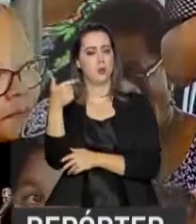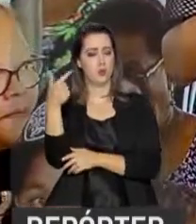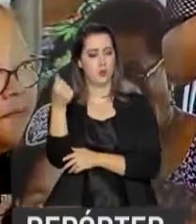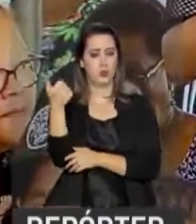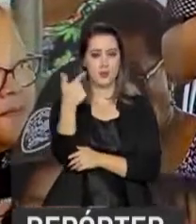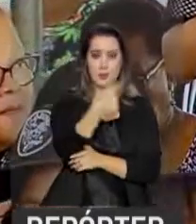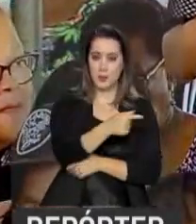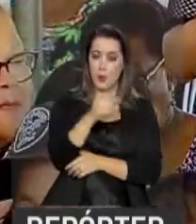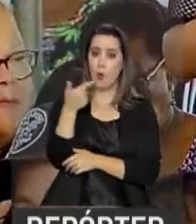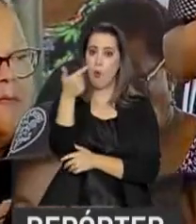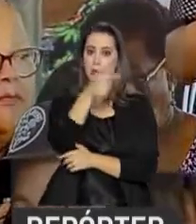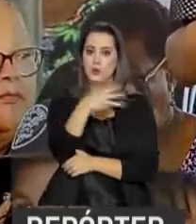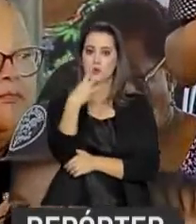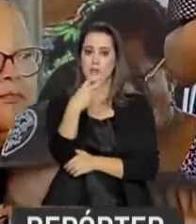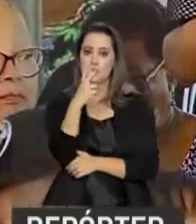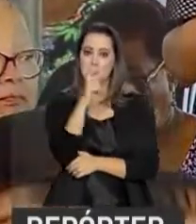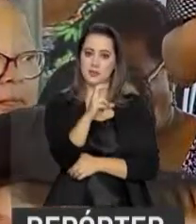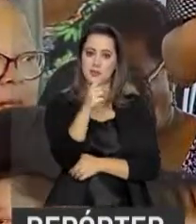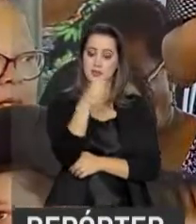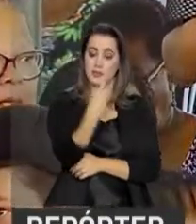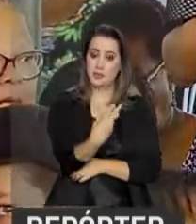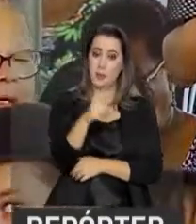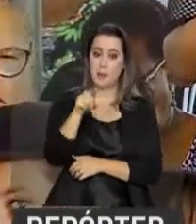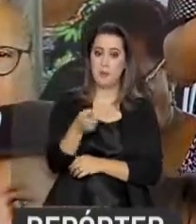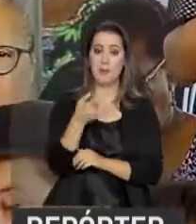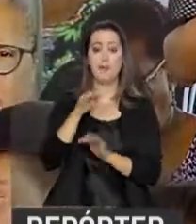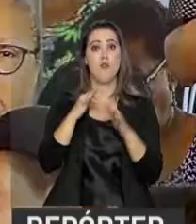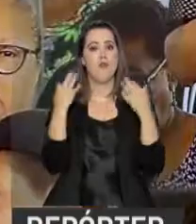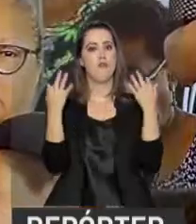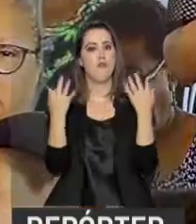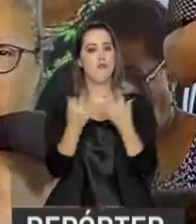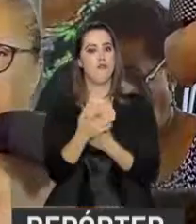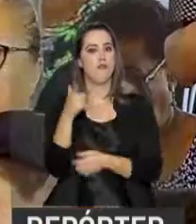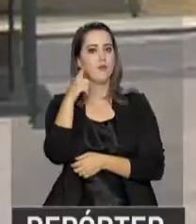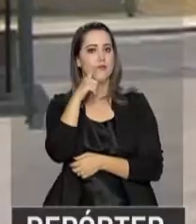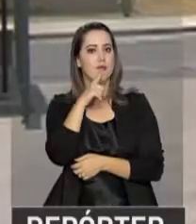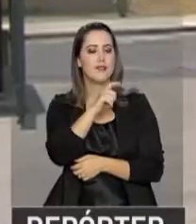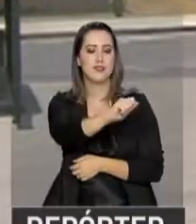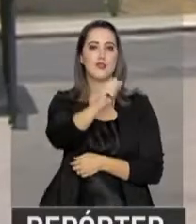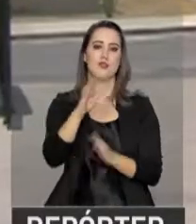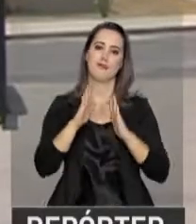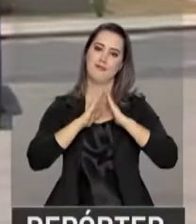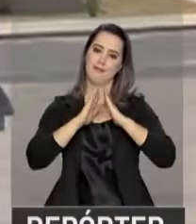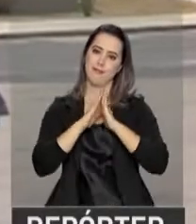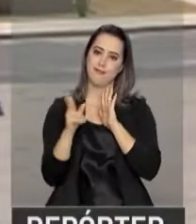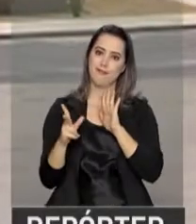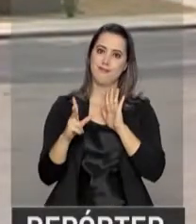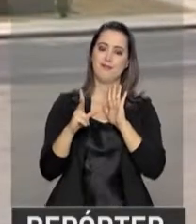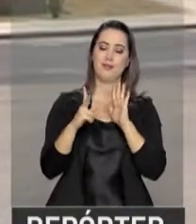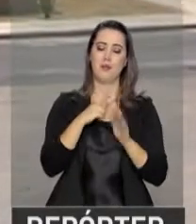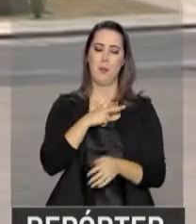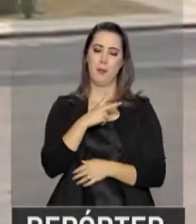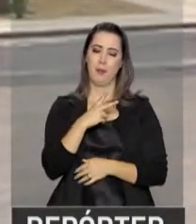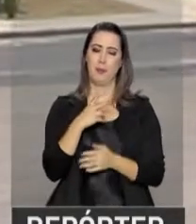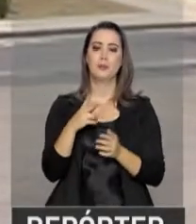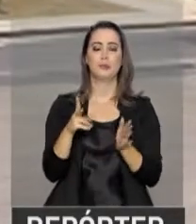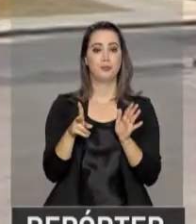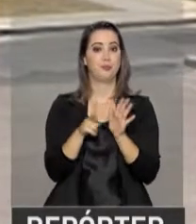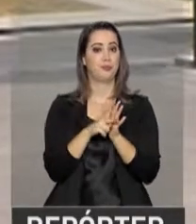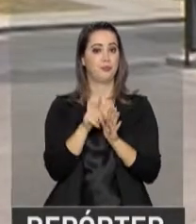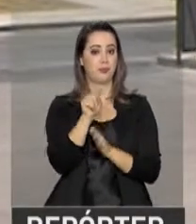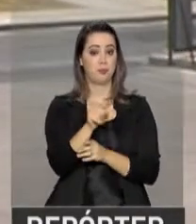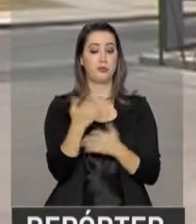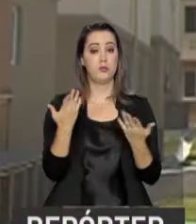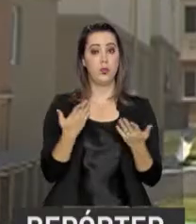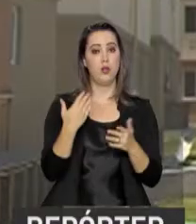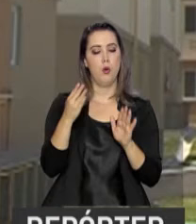outras 350 mil pessoas realizaram o sonho da casa própria. E não para por aí. Por meio do programa